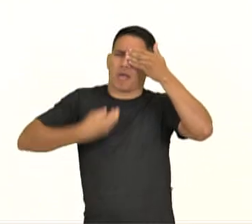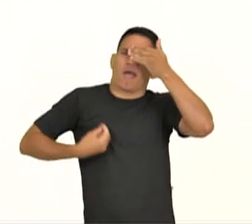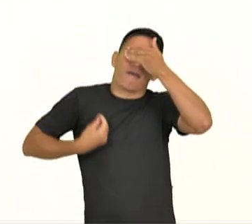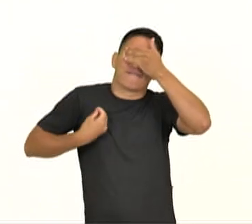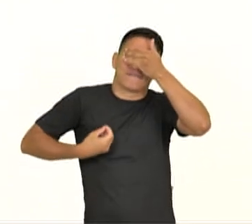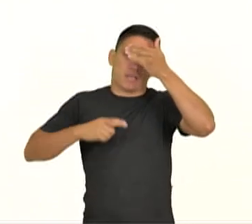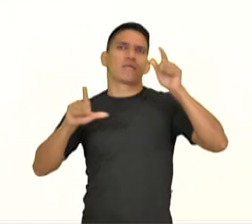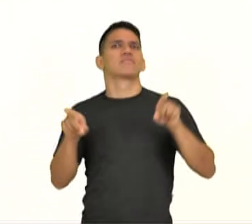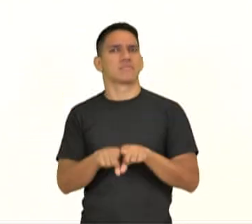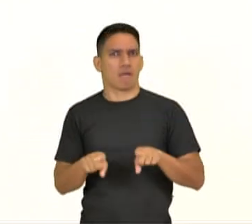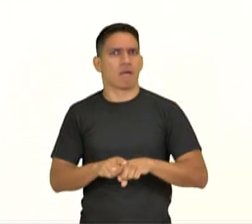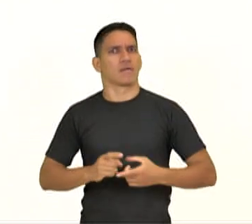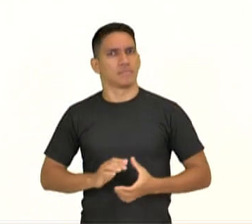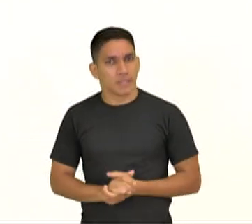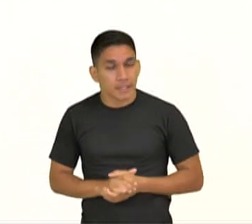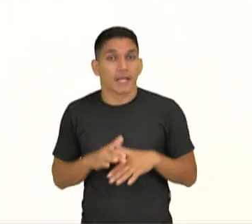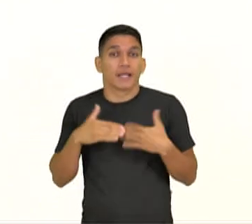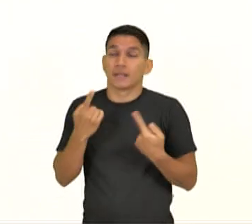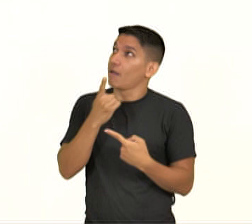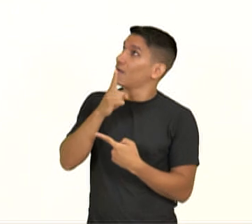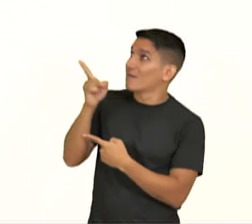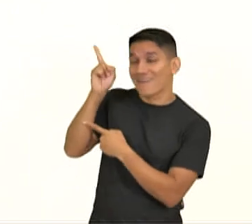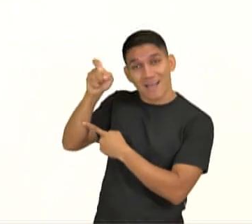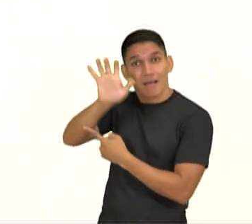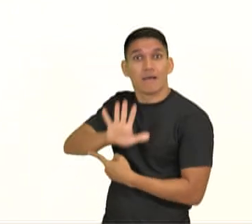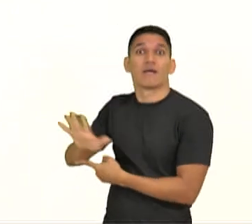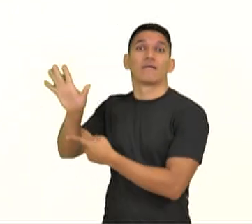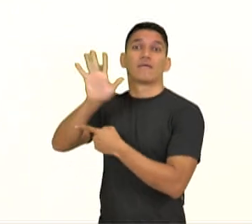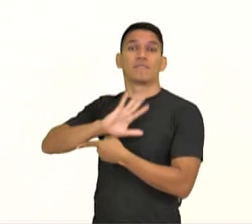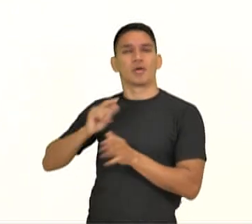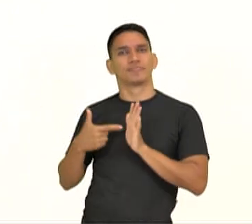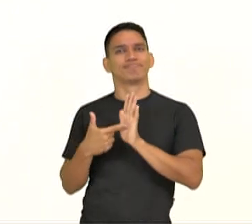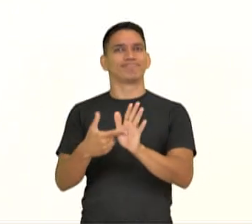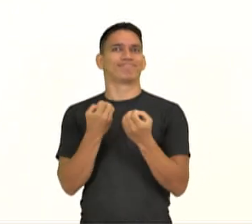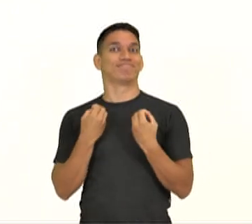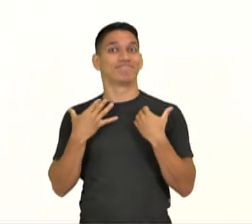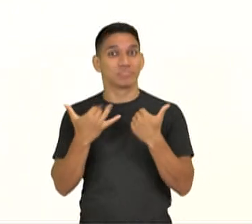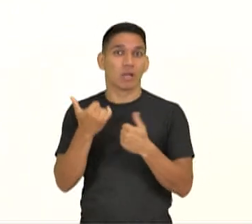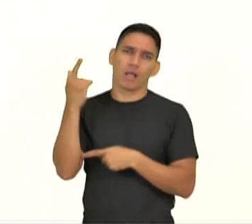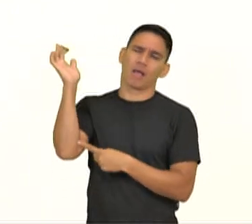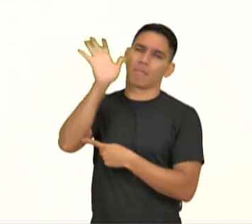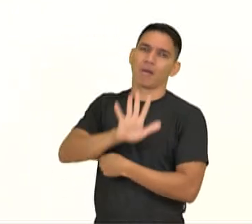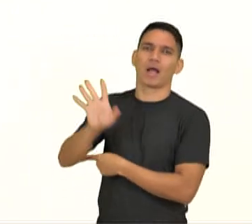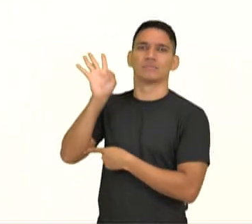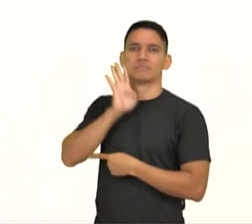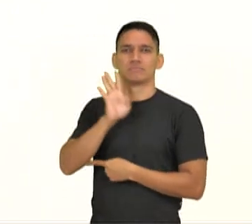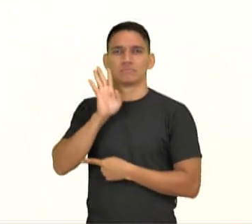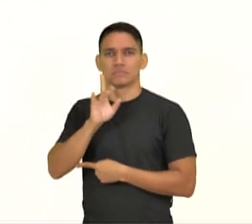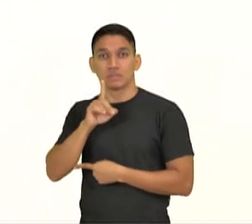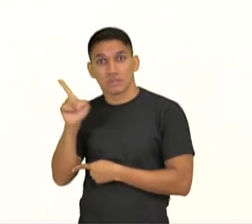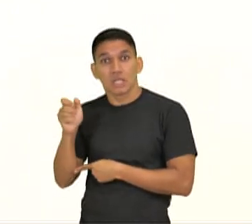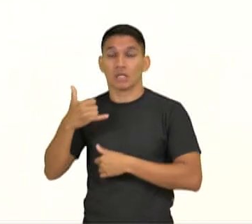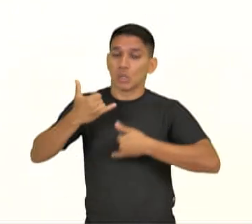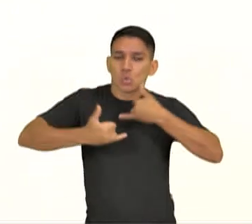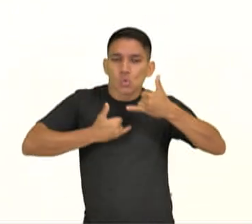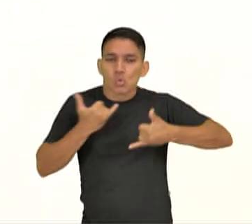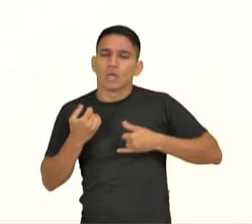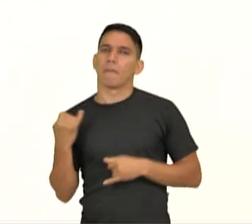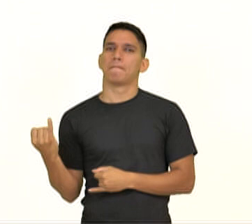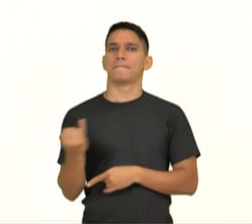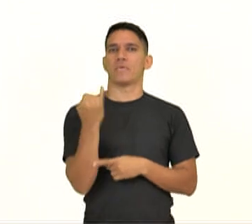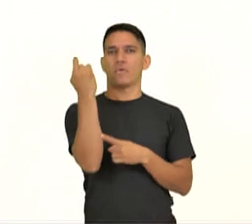também, né? Então, essa é uma imagem que representa bem, essa imagem muito legal, essa atividade muito importante para